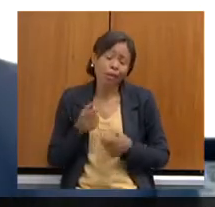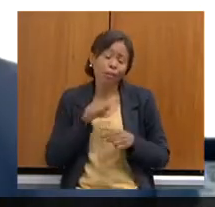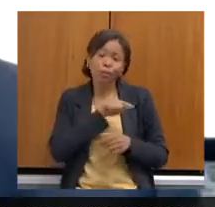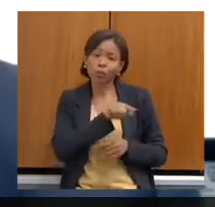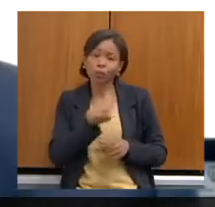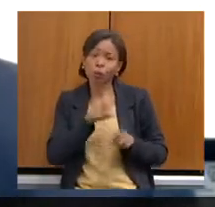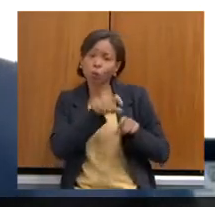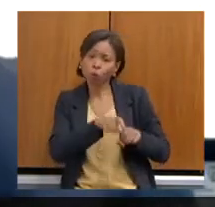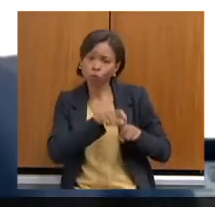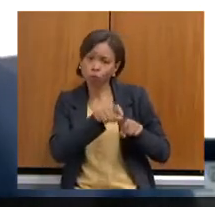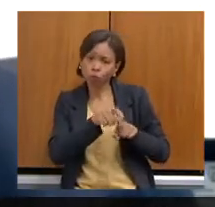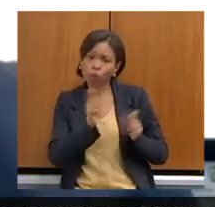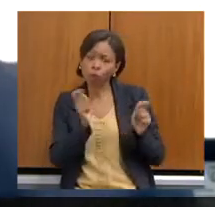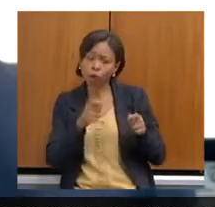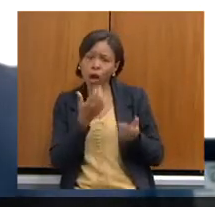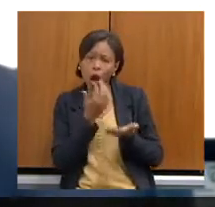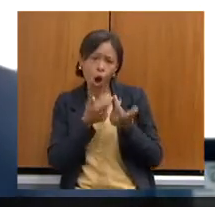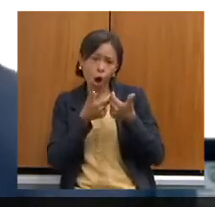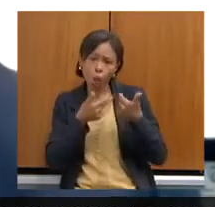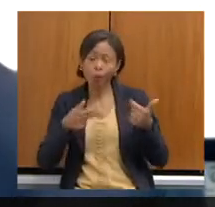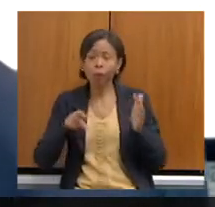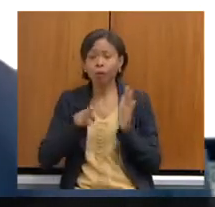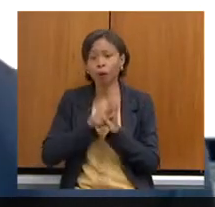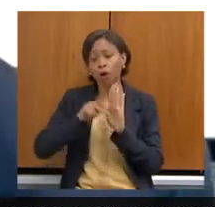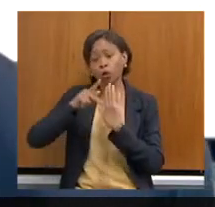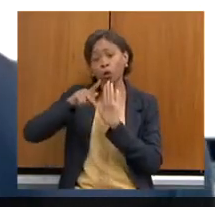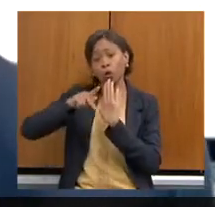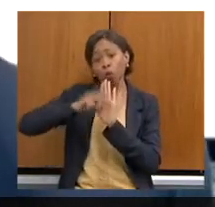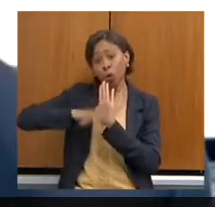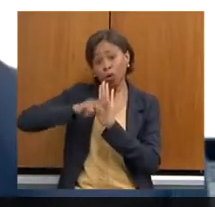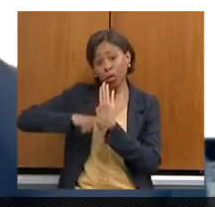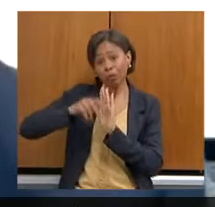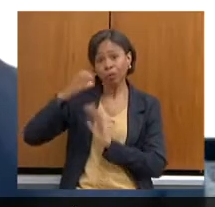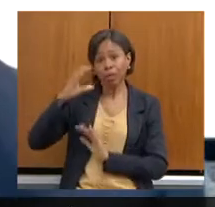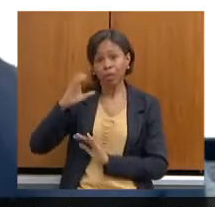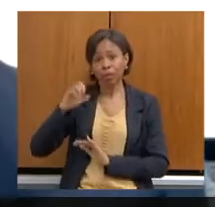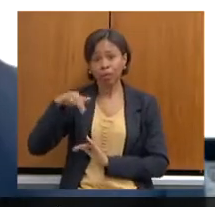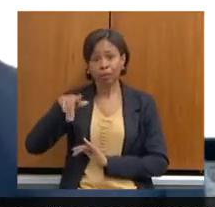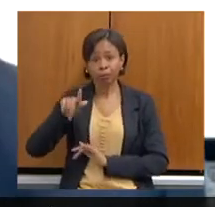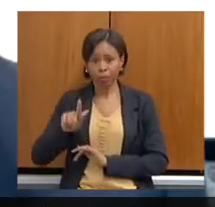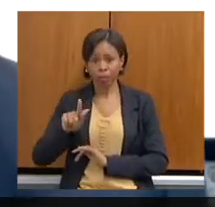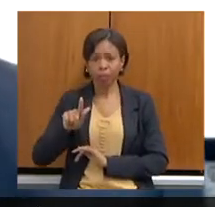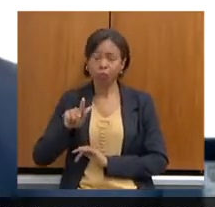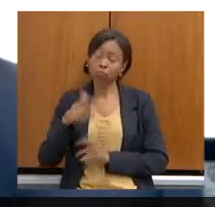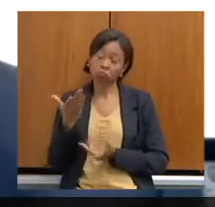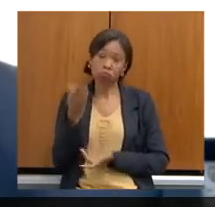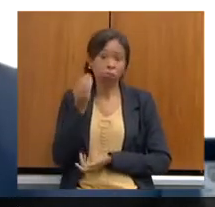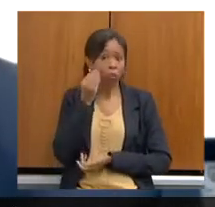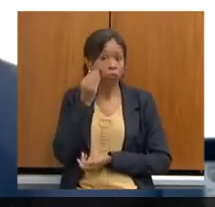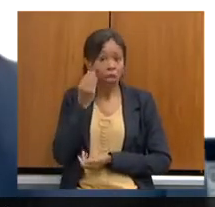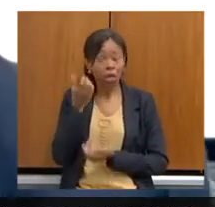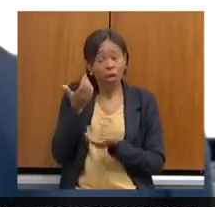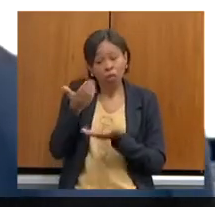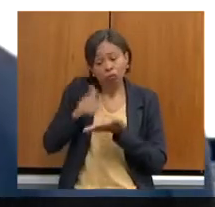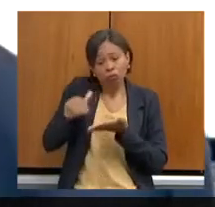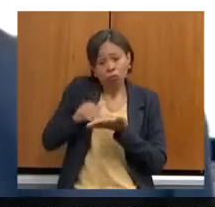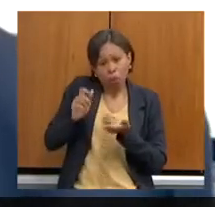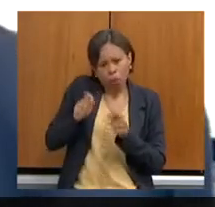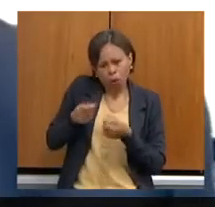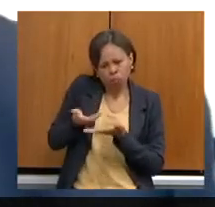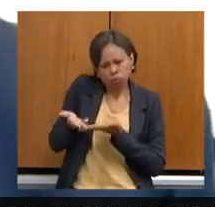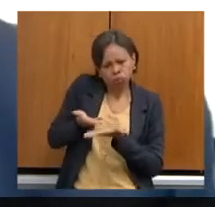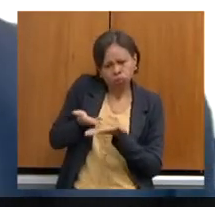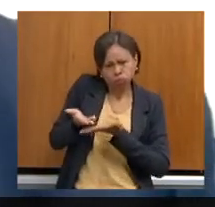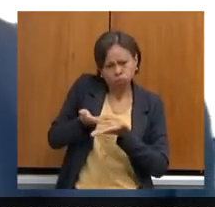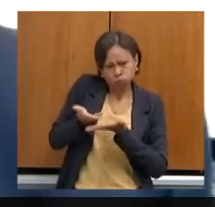de energia fotovoltaica em programa da Cemig eu queria ouvir a opinião da história e a secretaria de agricultura poderia intermediar essa discussão às vezes Nem